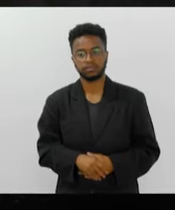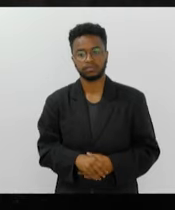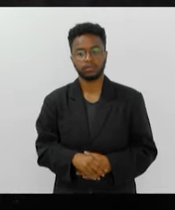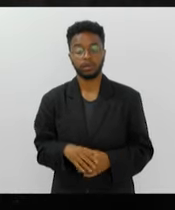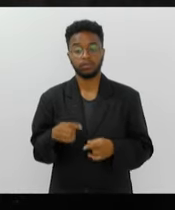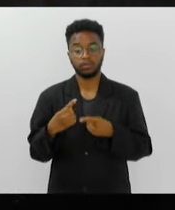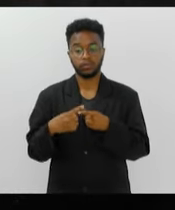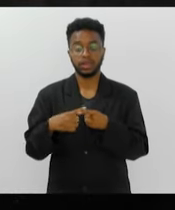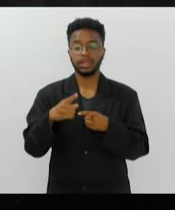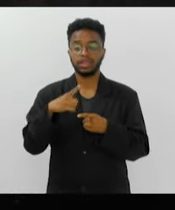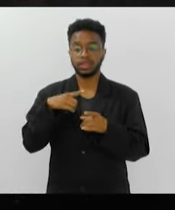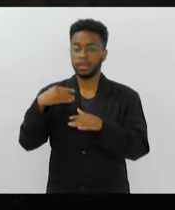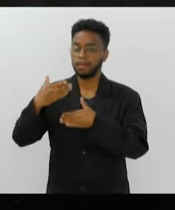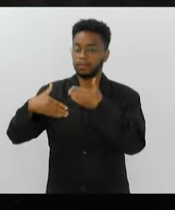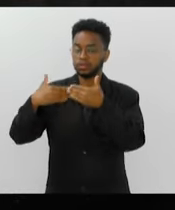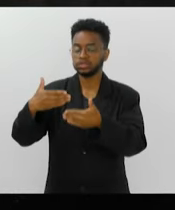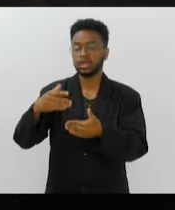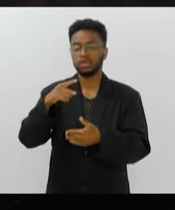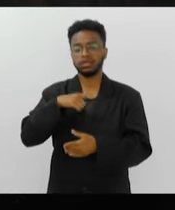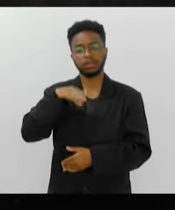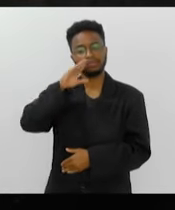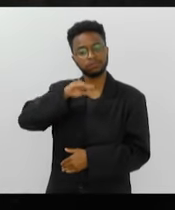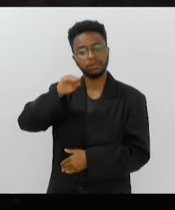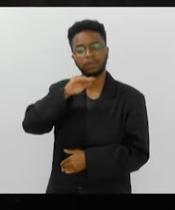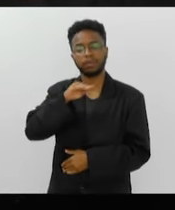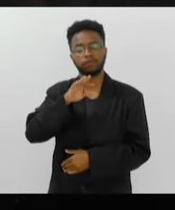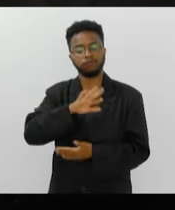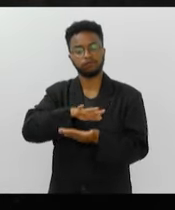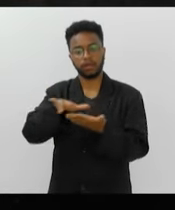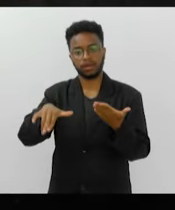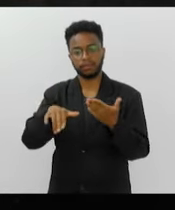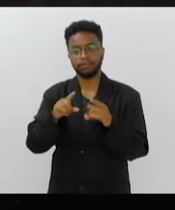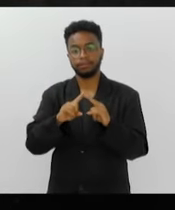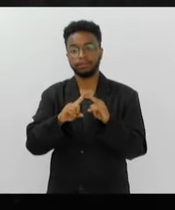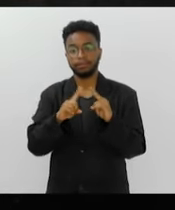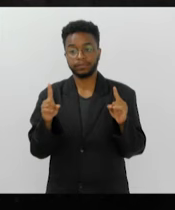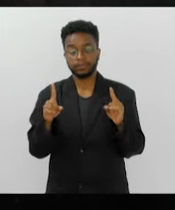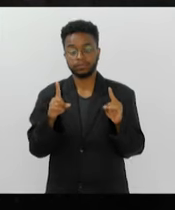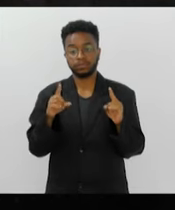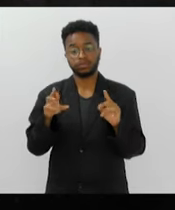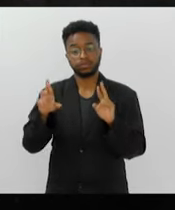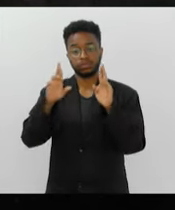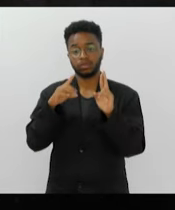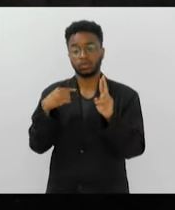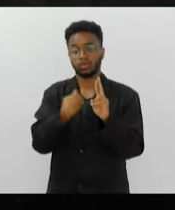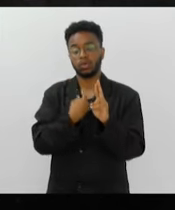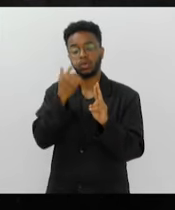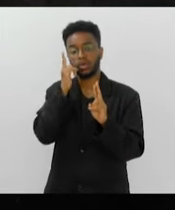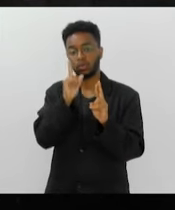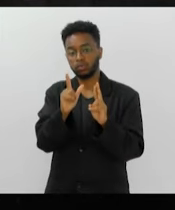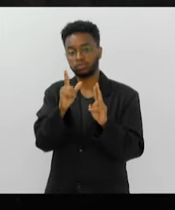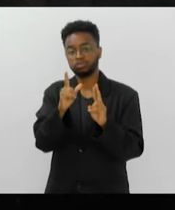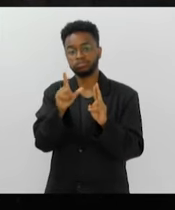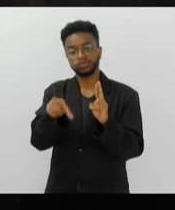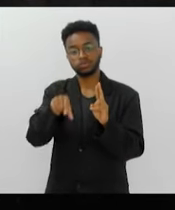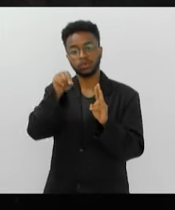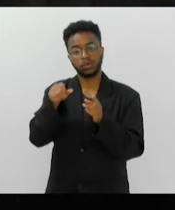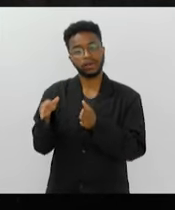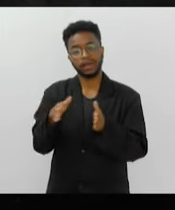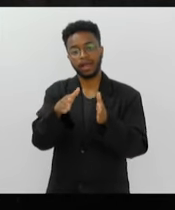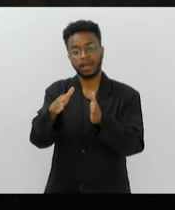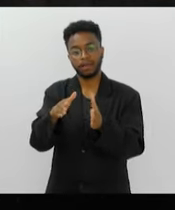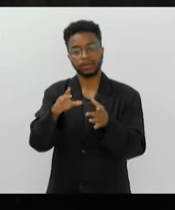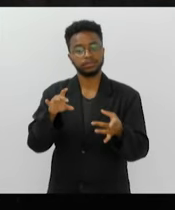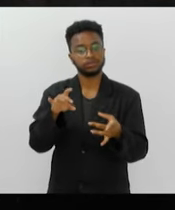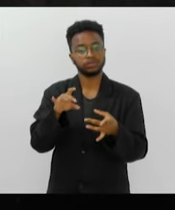processos das retóricas etc que a gente possa ter um caminho sobre